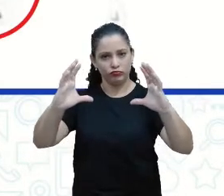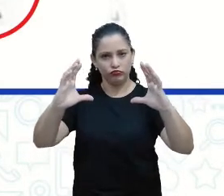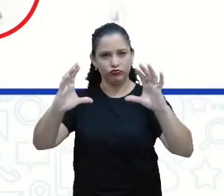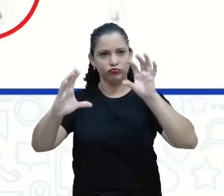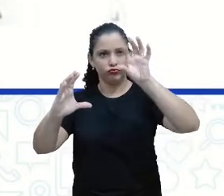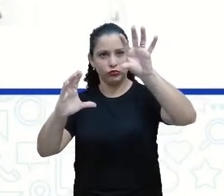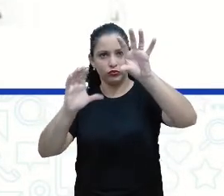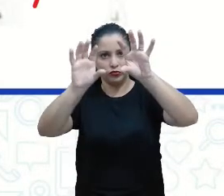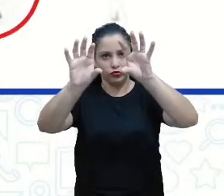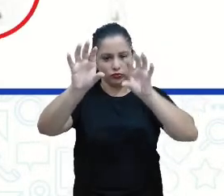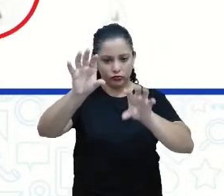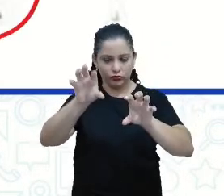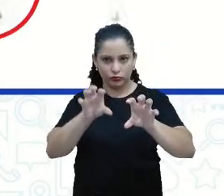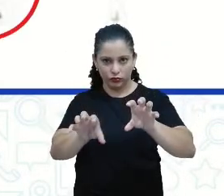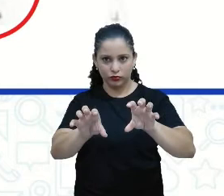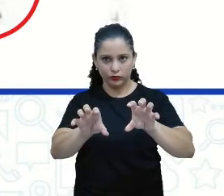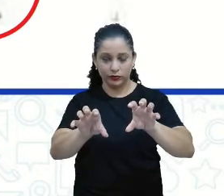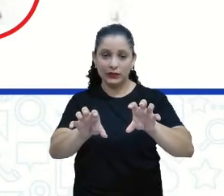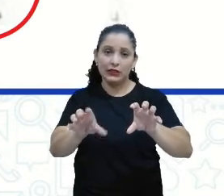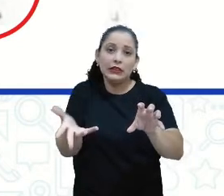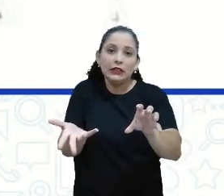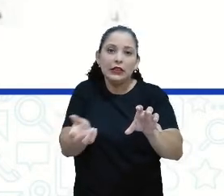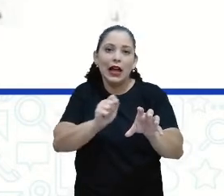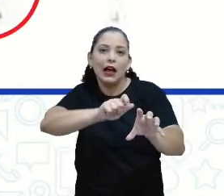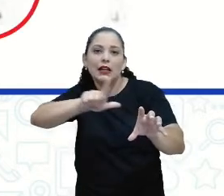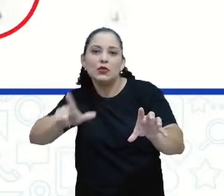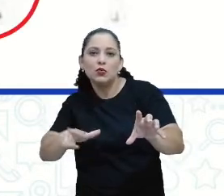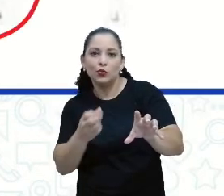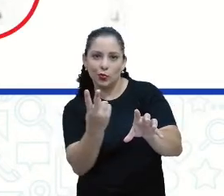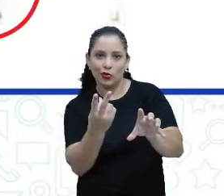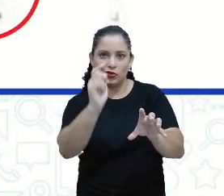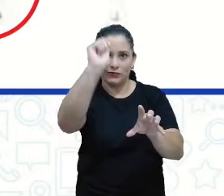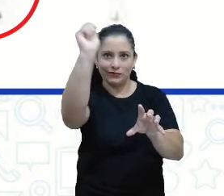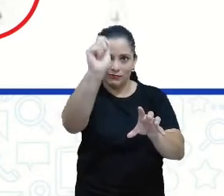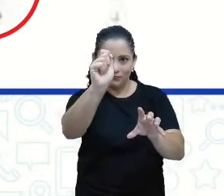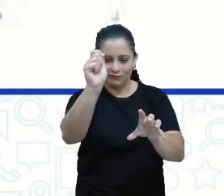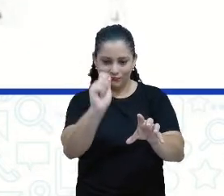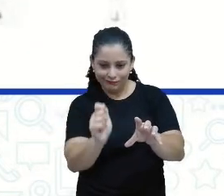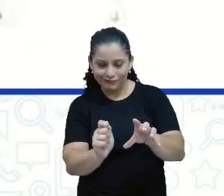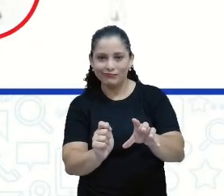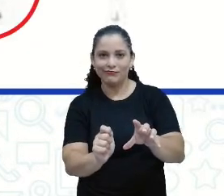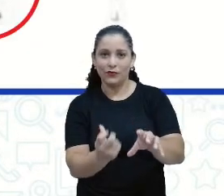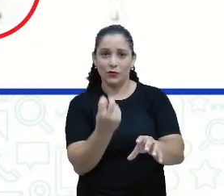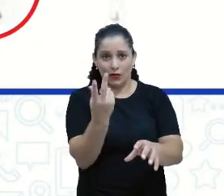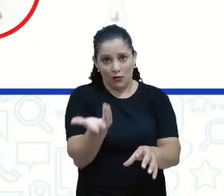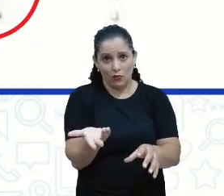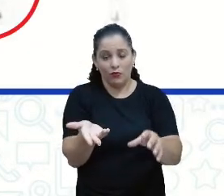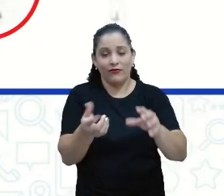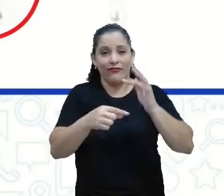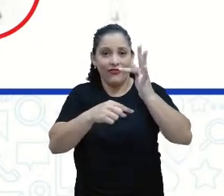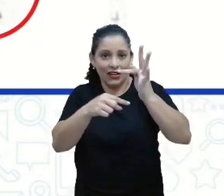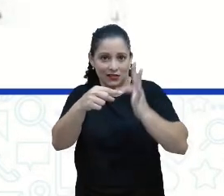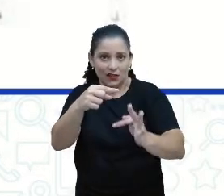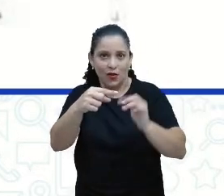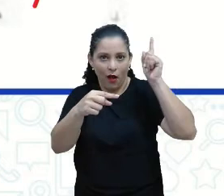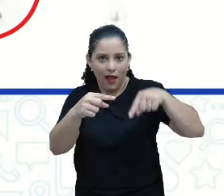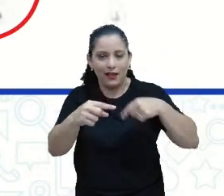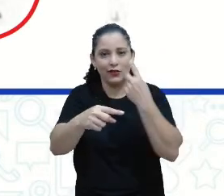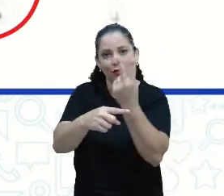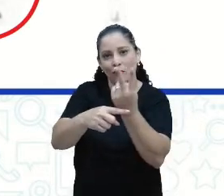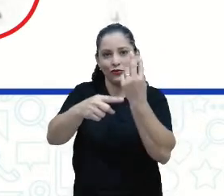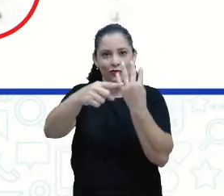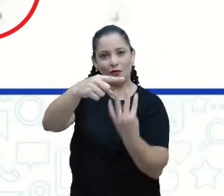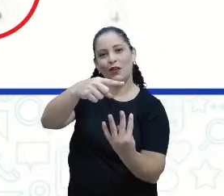E cada partezinha dessa aí, a gente pintou 2. Então, a gente tem uma fração 2/4,